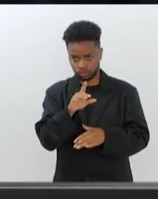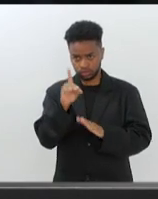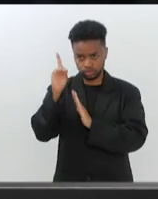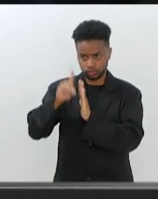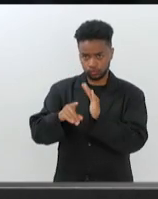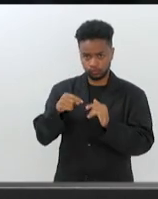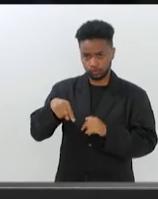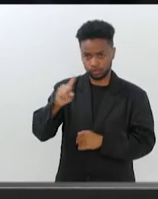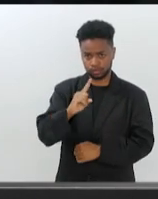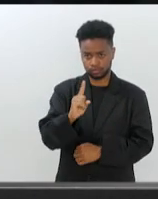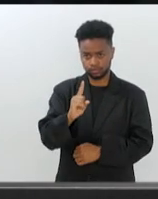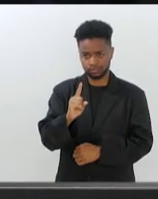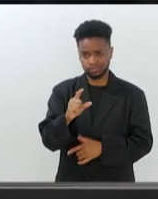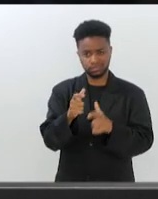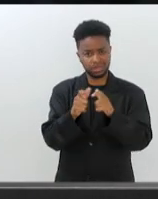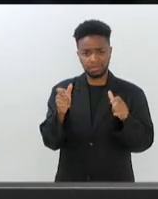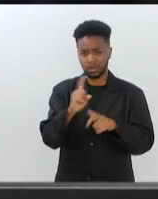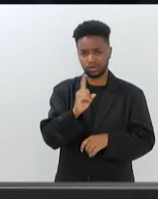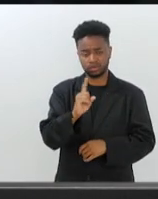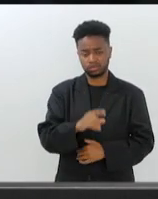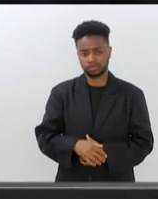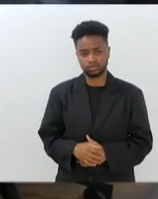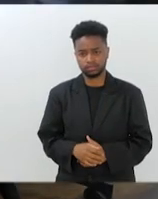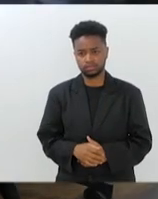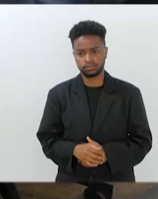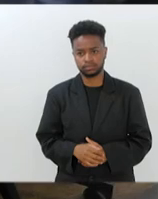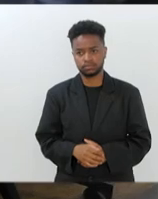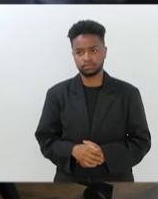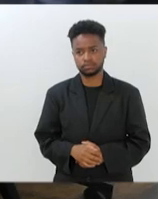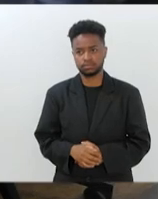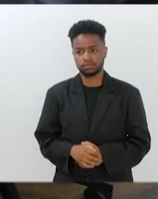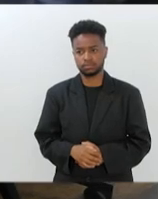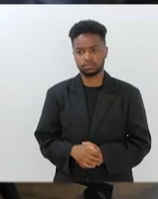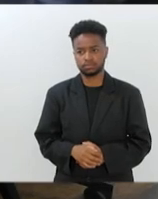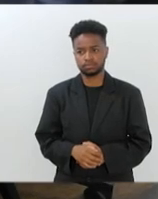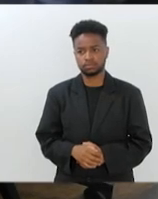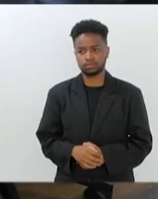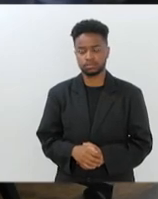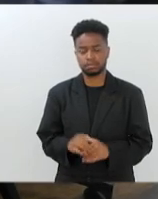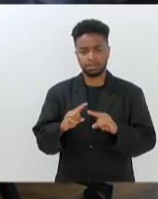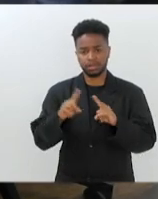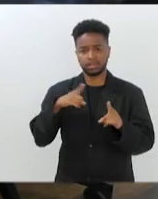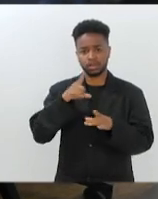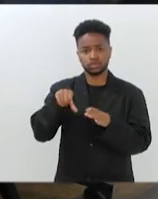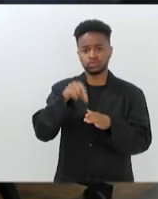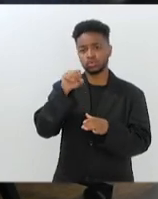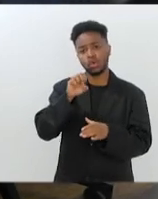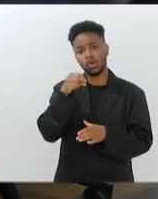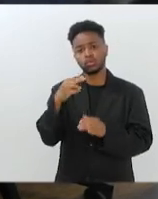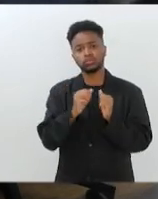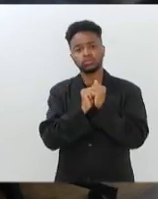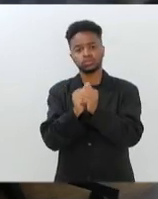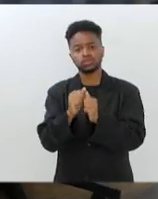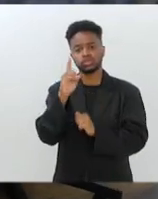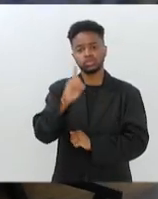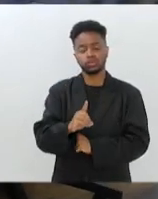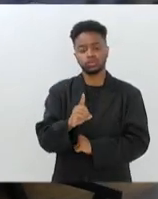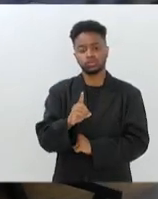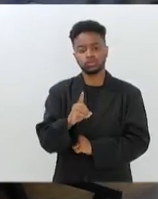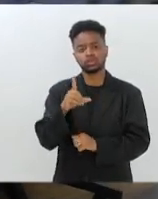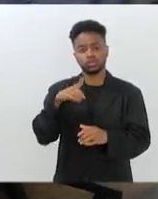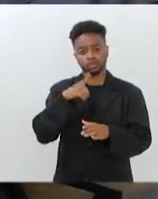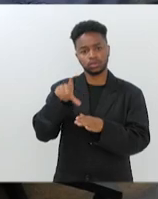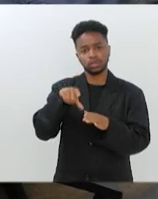foi a maioria não mas eles foram sorteados Ou eles foram como diretores foram foram